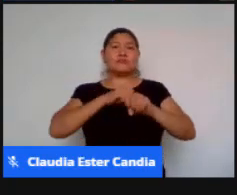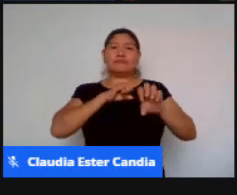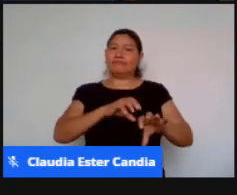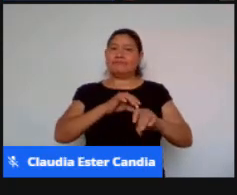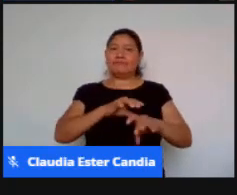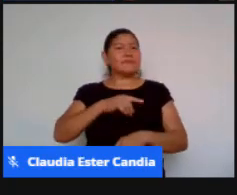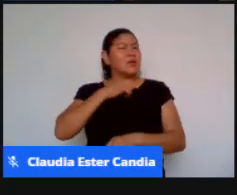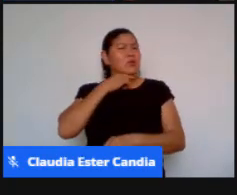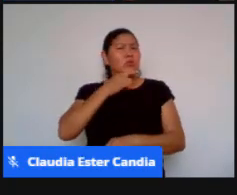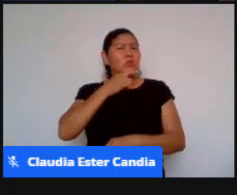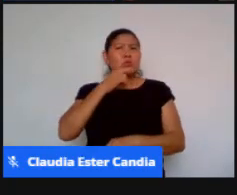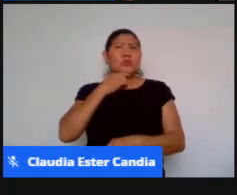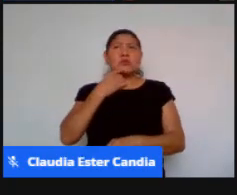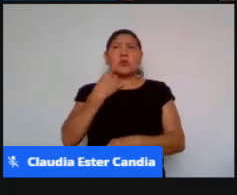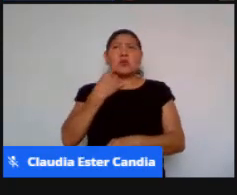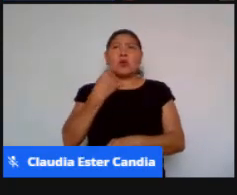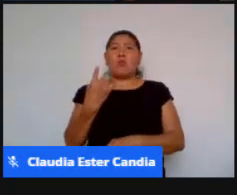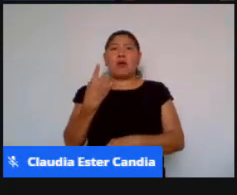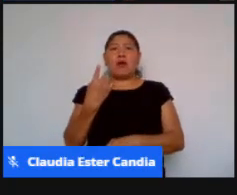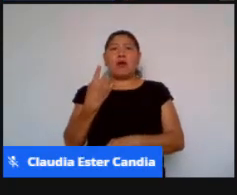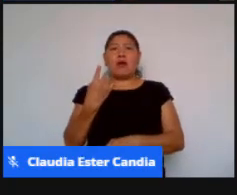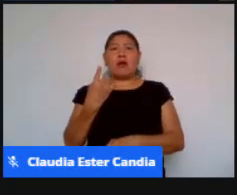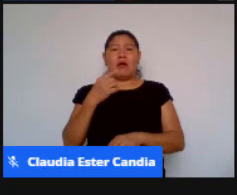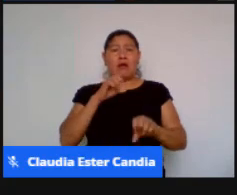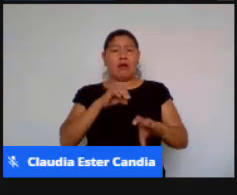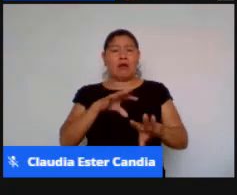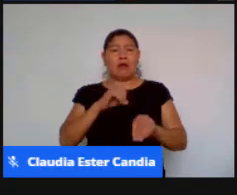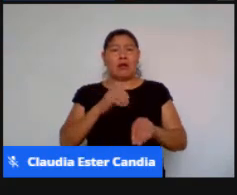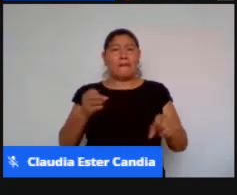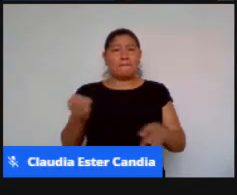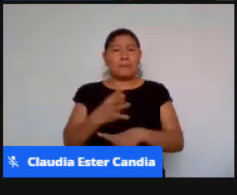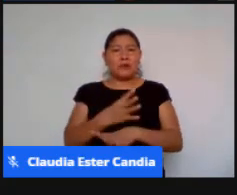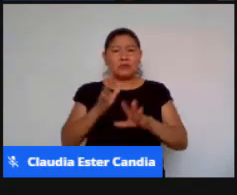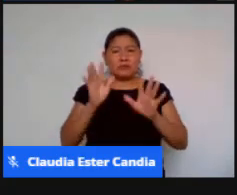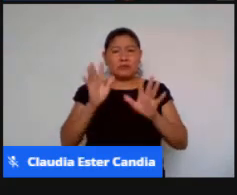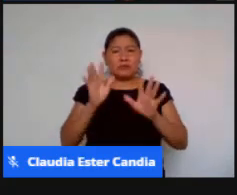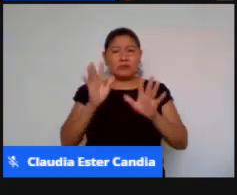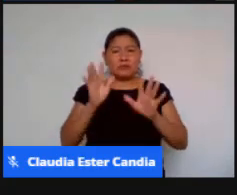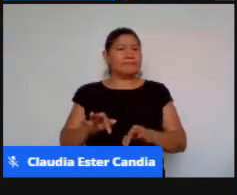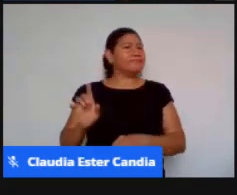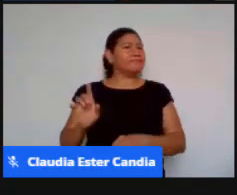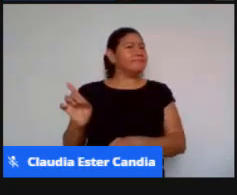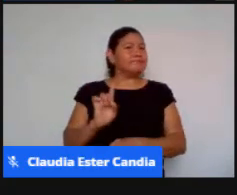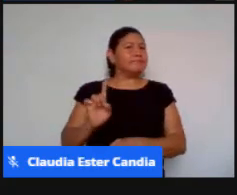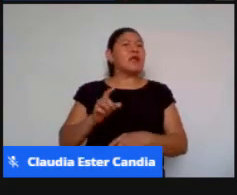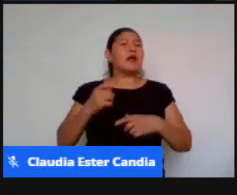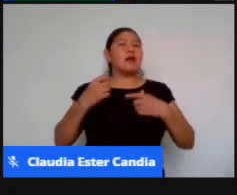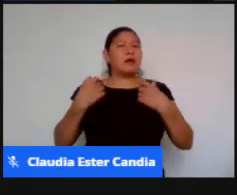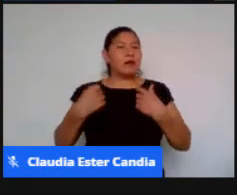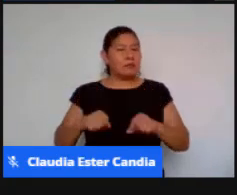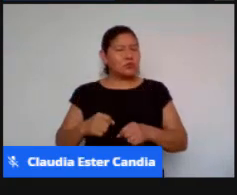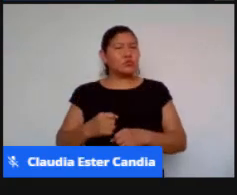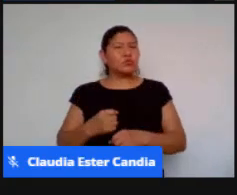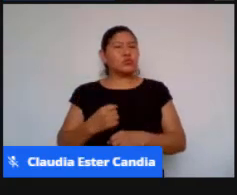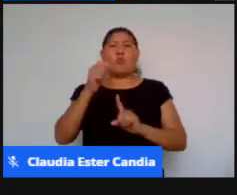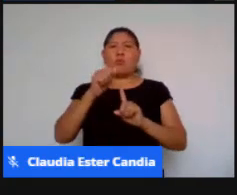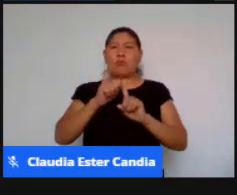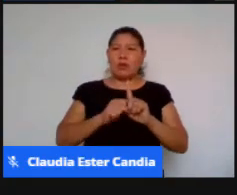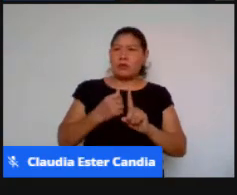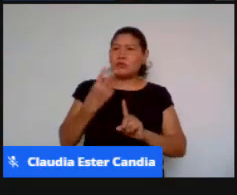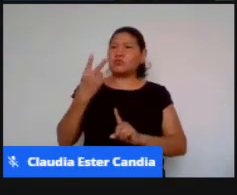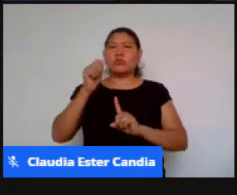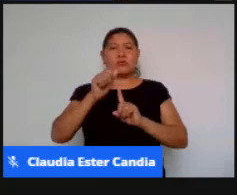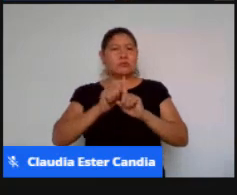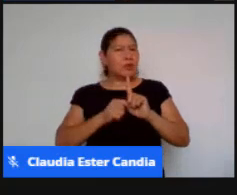aula eu fazer isso. Então, eu preciso, ao longo do ano, às vezes vocês vão observando nos quadros que tem habilidades que